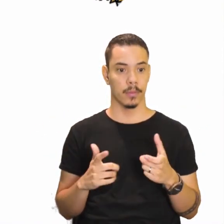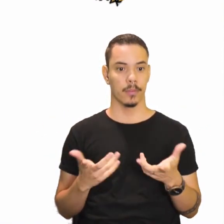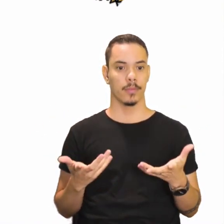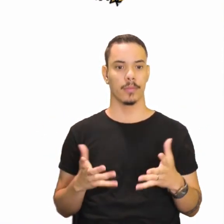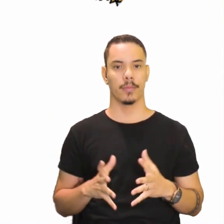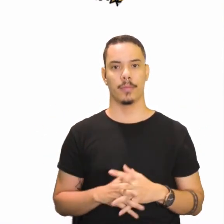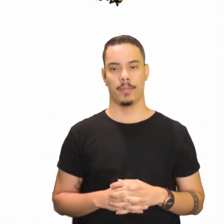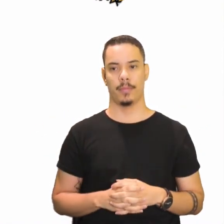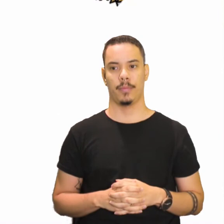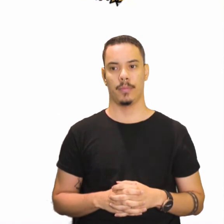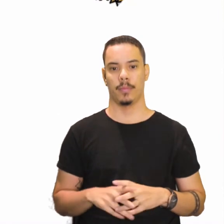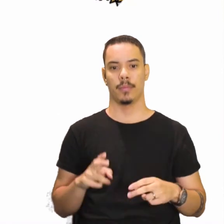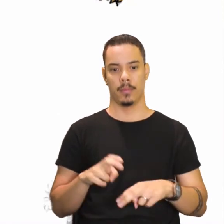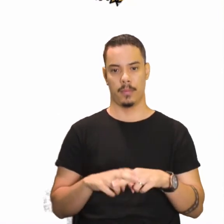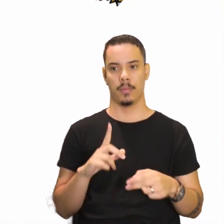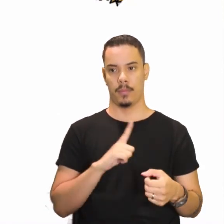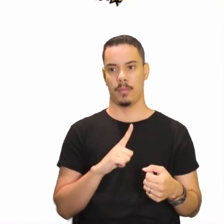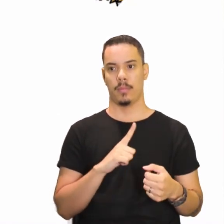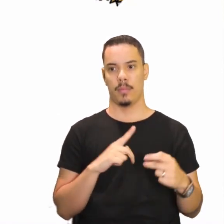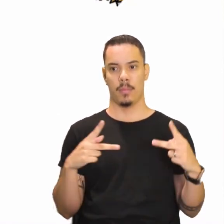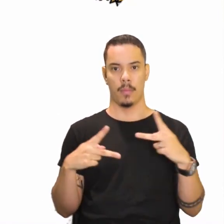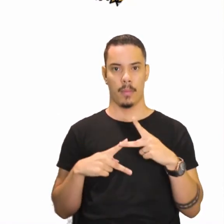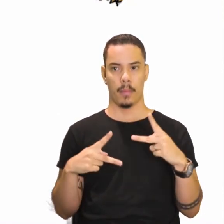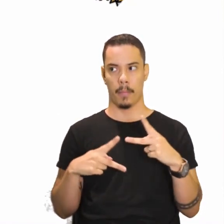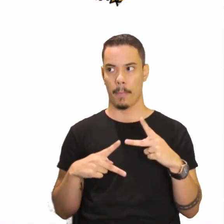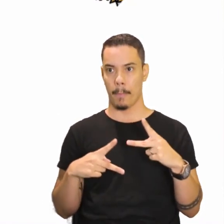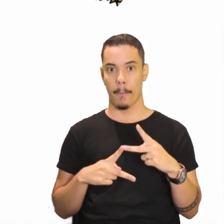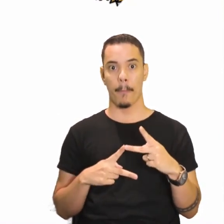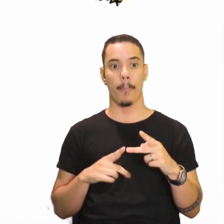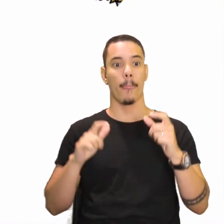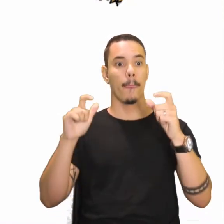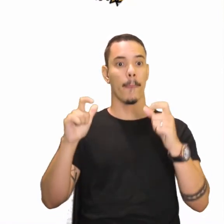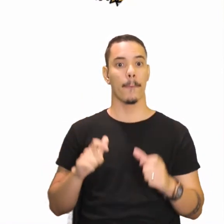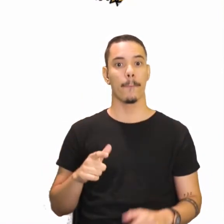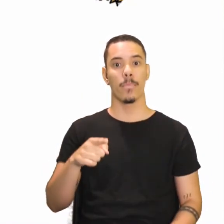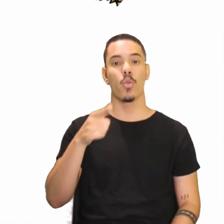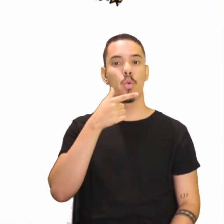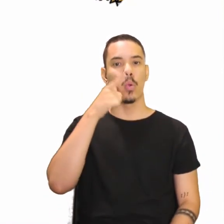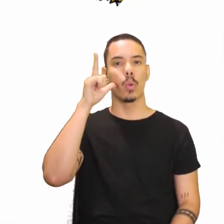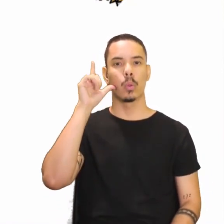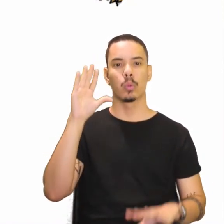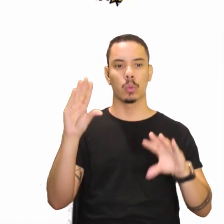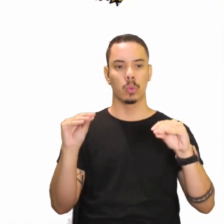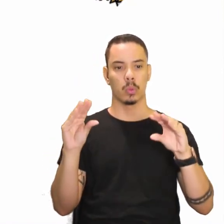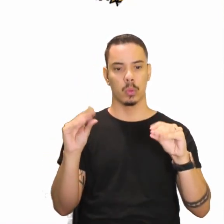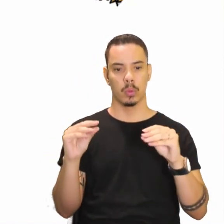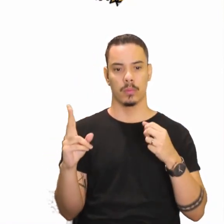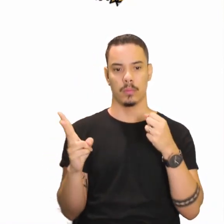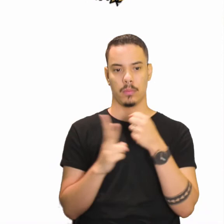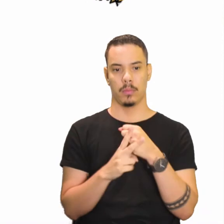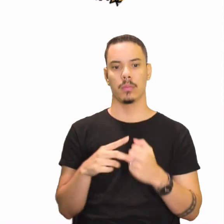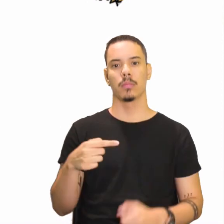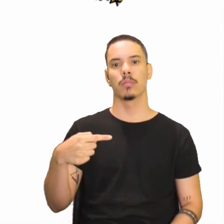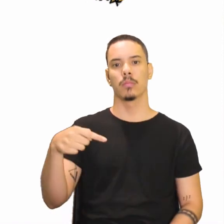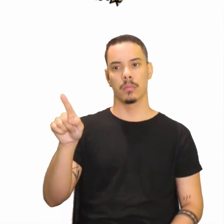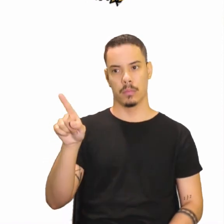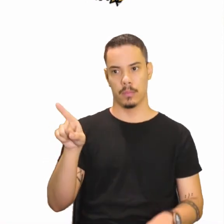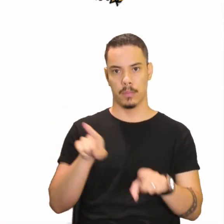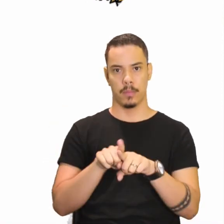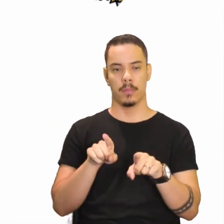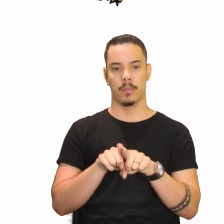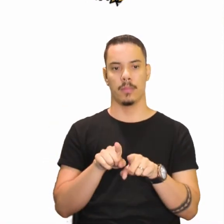lugar. Então, tá aqui a preposição. Aonde você foi ontem à noite? Verbo ir também